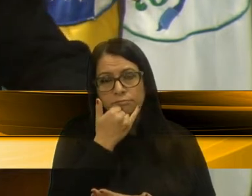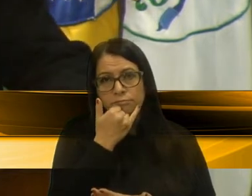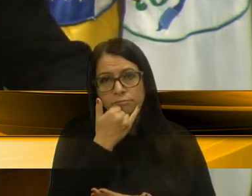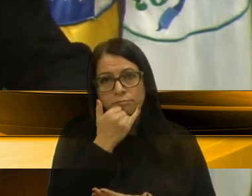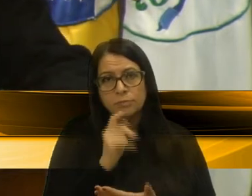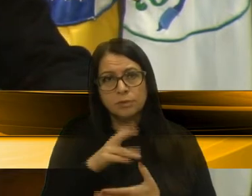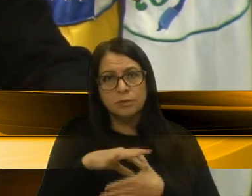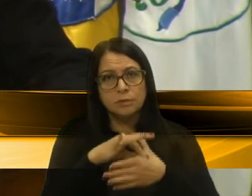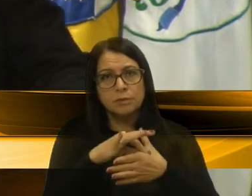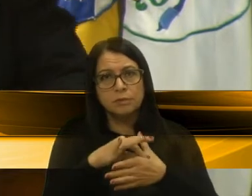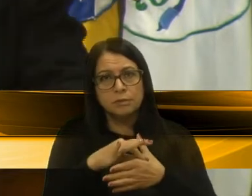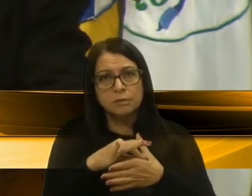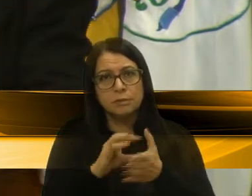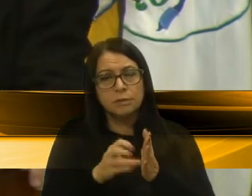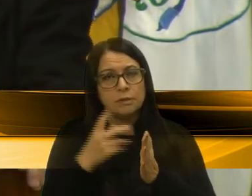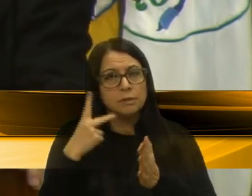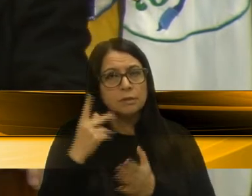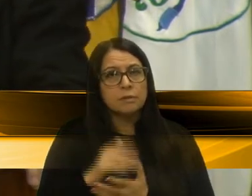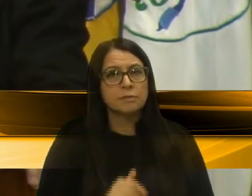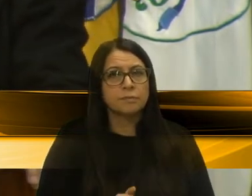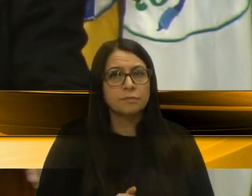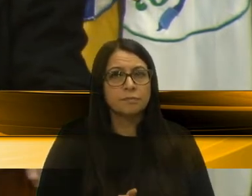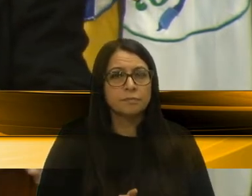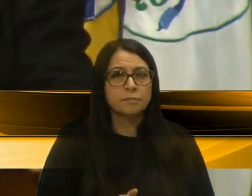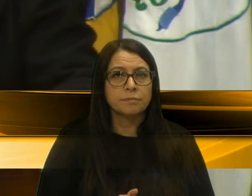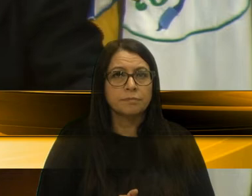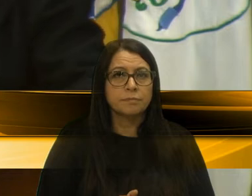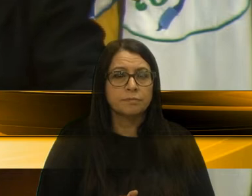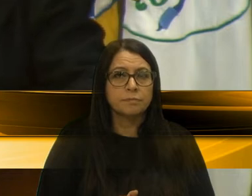prosseguindo em declaração de líder.